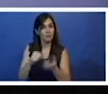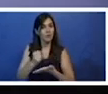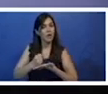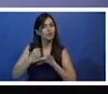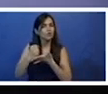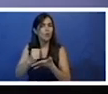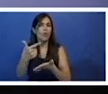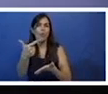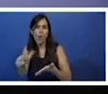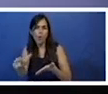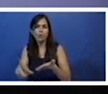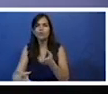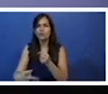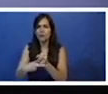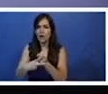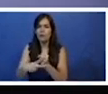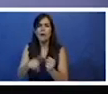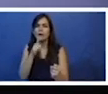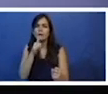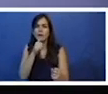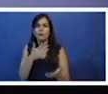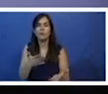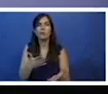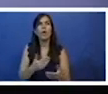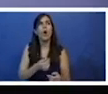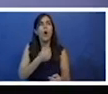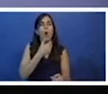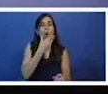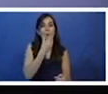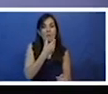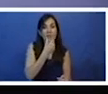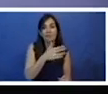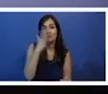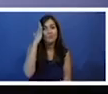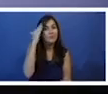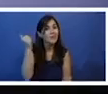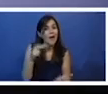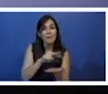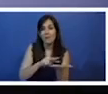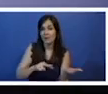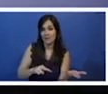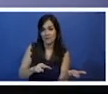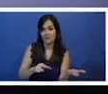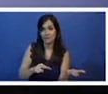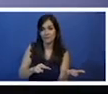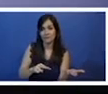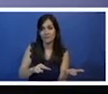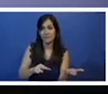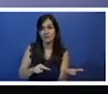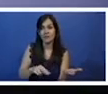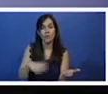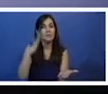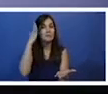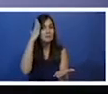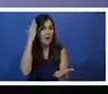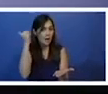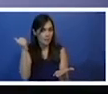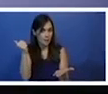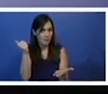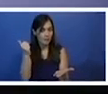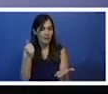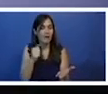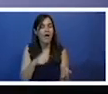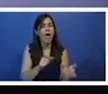auxilia o outro verbo. Exemplo, o garoto ainda não sabe ler. Então, o verbo saber aí é um verbo